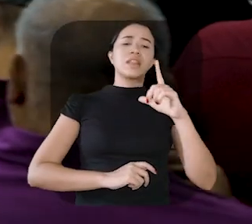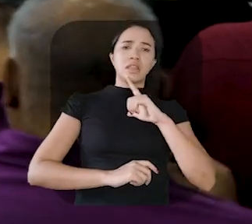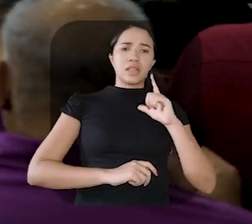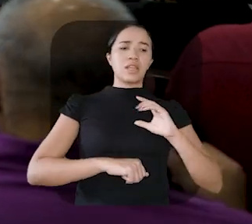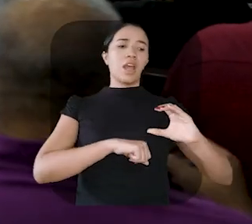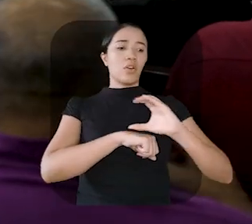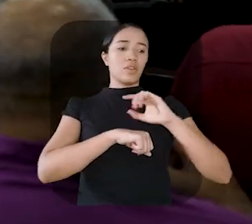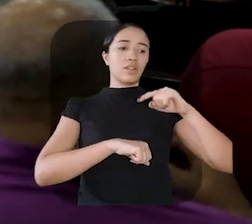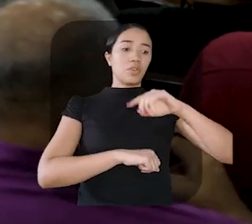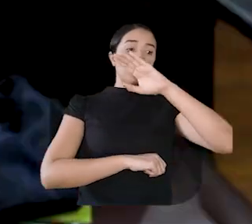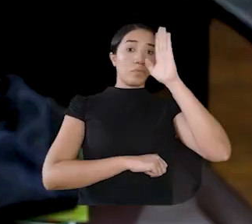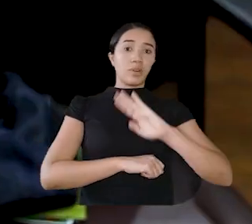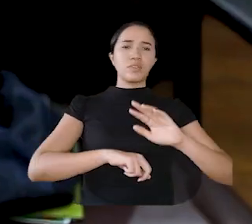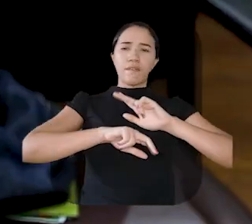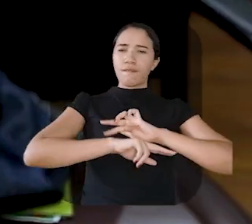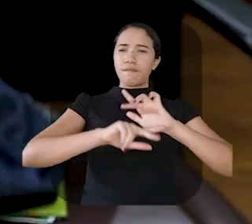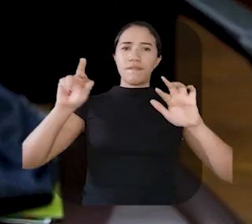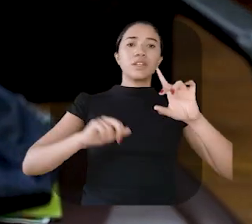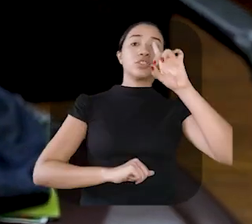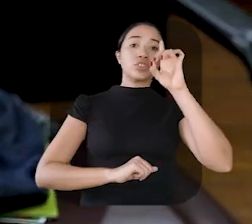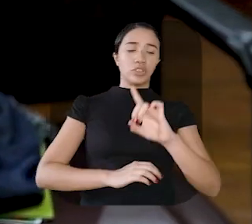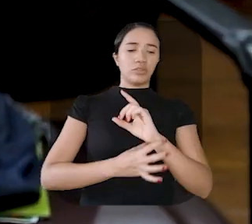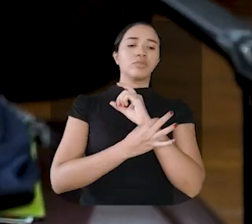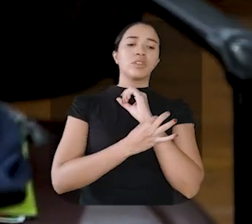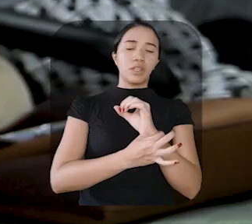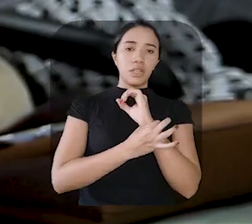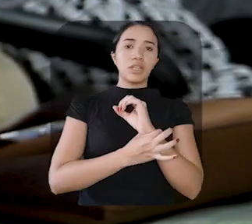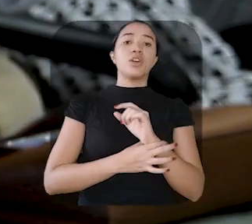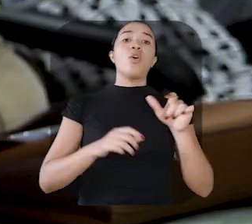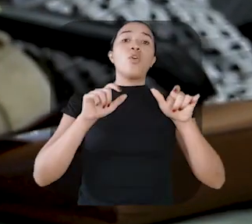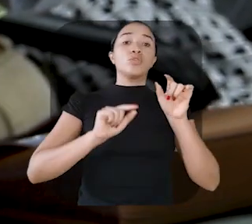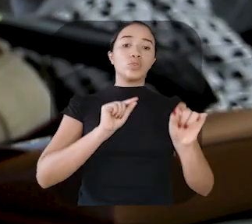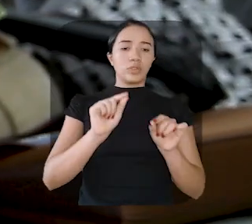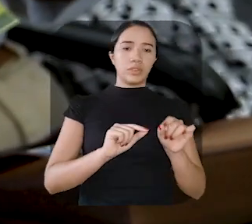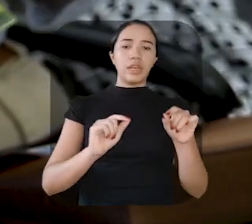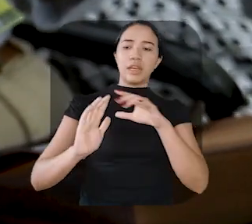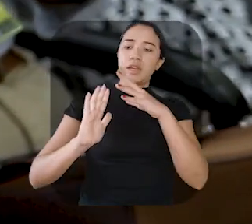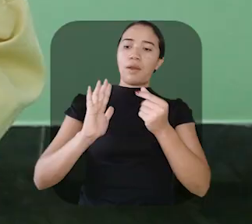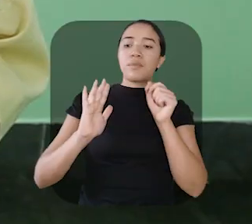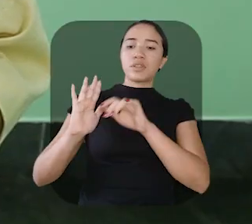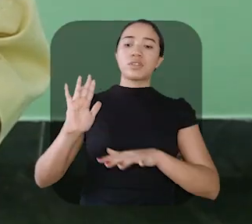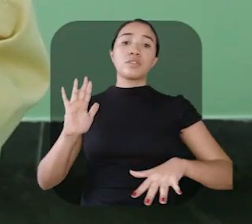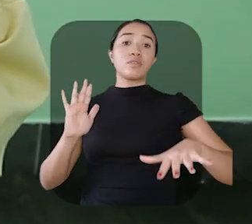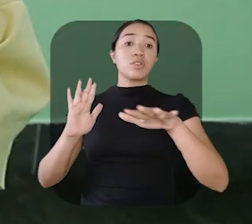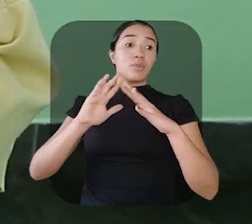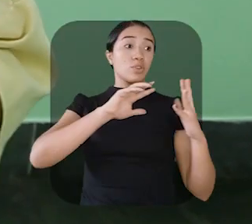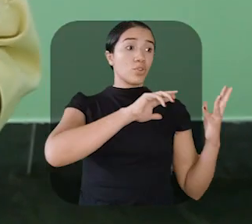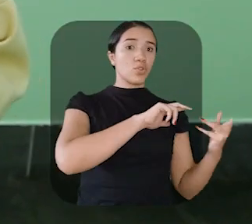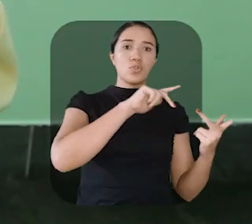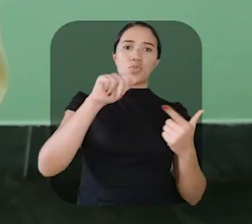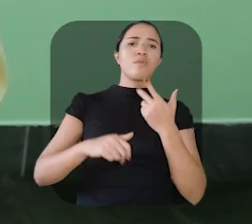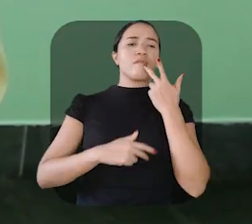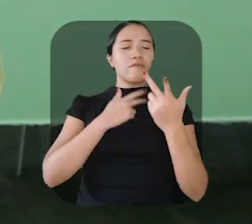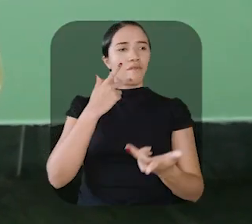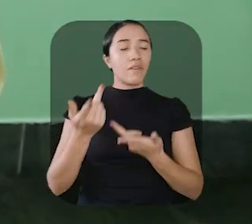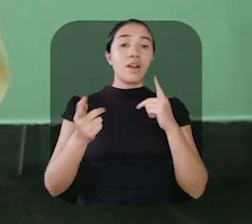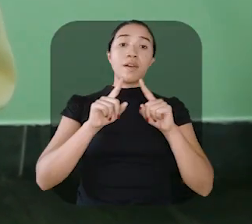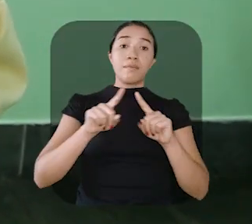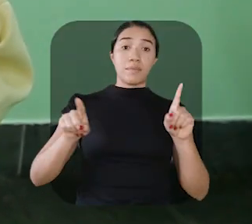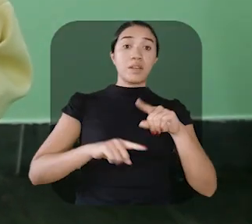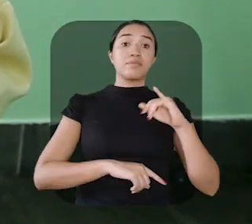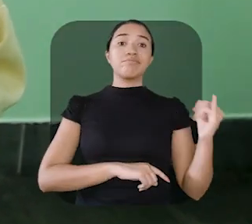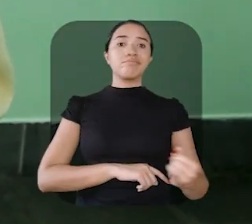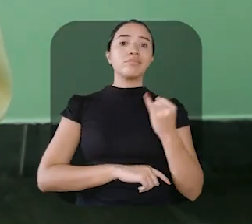temos a Constituição do Brasil, onde diversos direitos garantidos, onde a Amazônia é esse território que o mundo inteiro